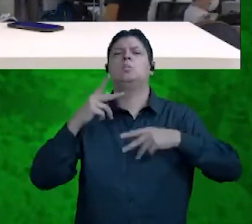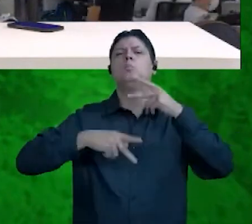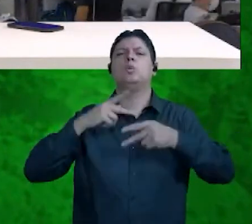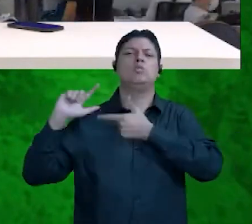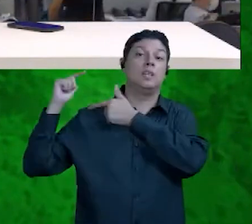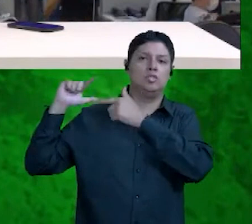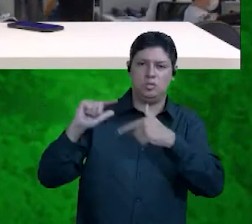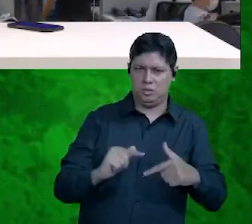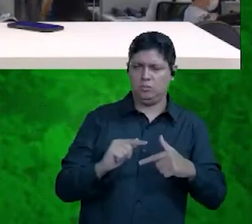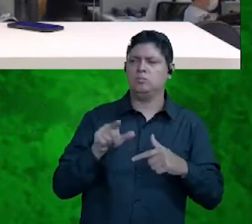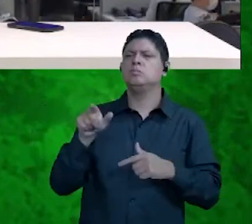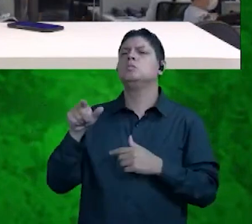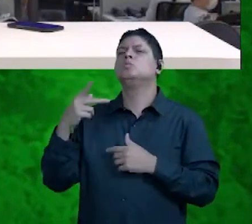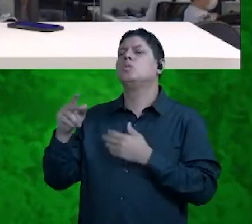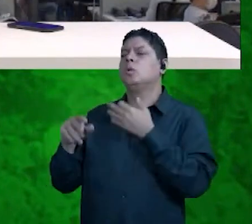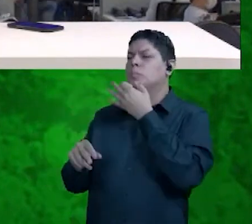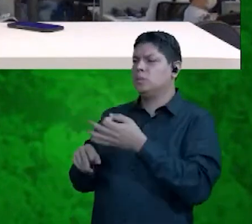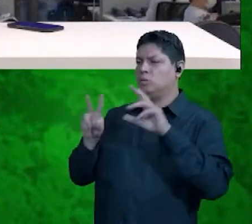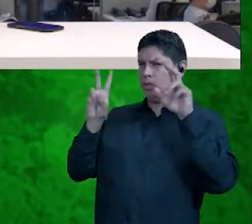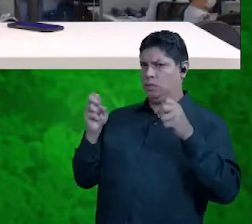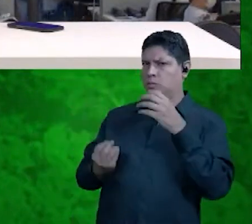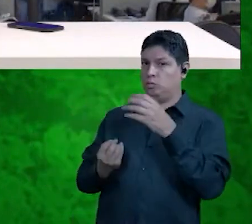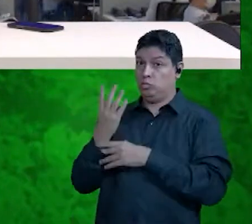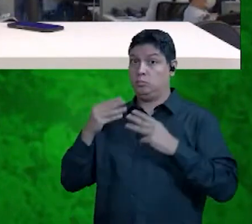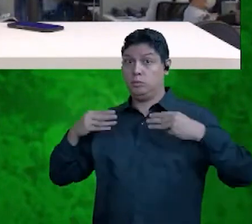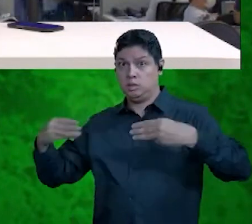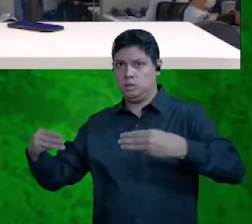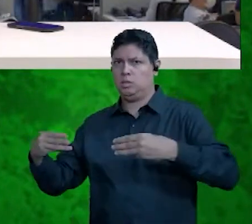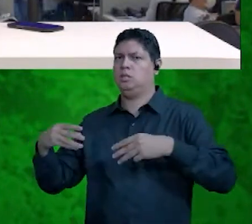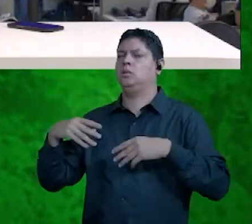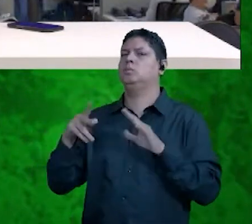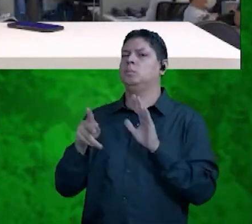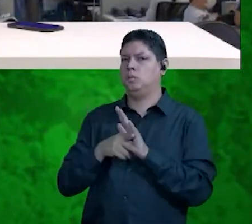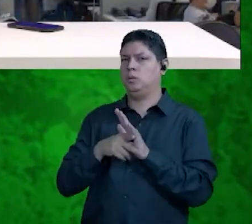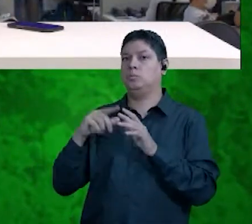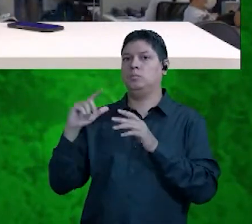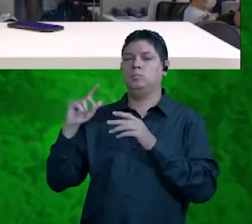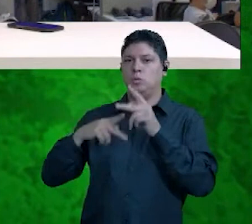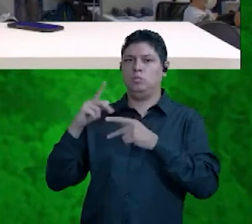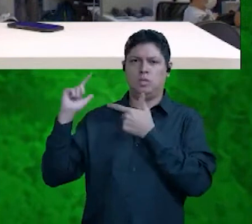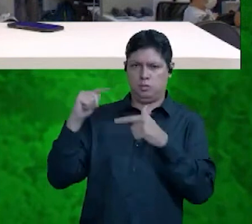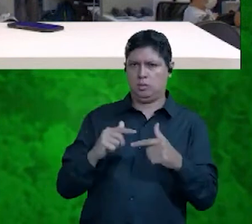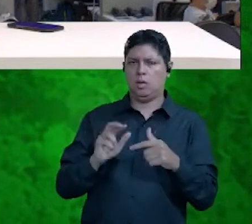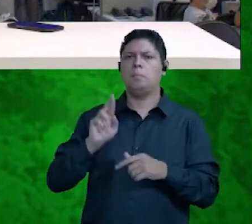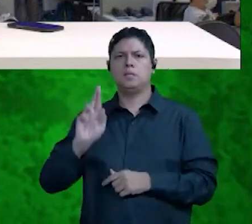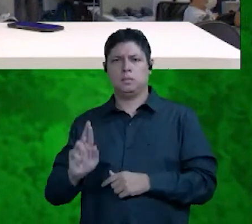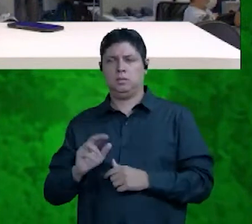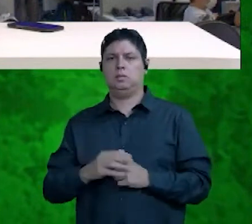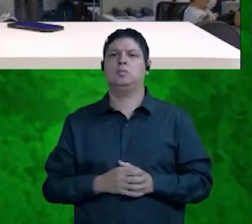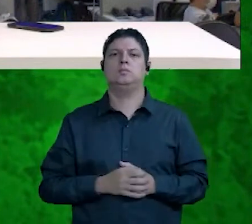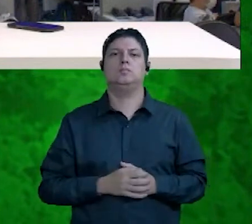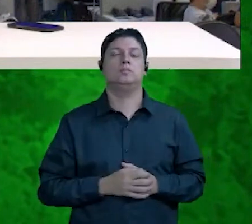espaço dentro do governo, da administração, para algum representante da região? Infelizmente, o Lula tem